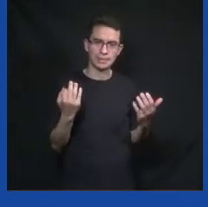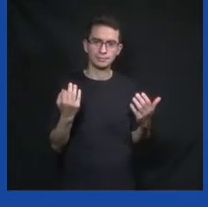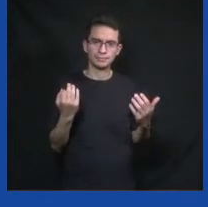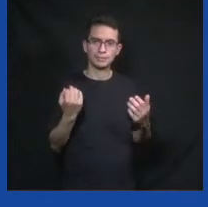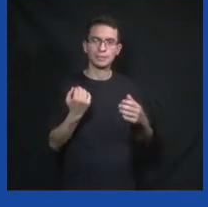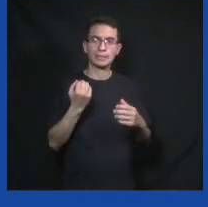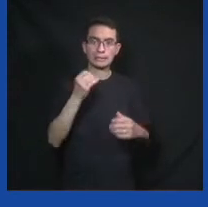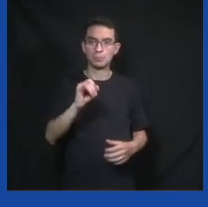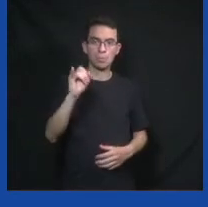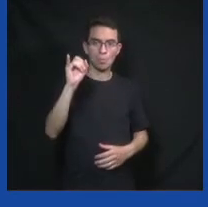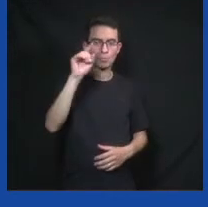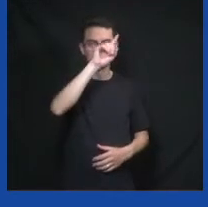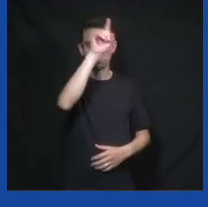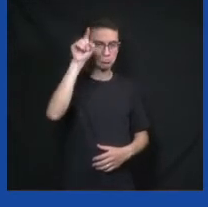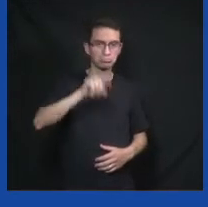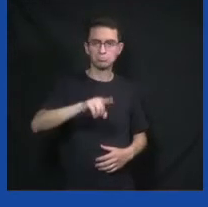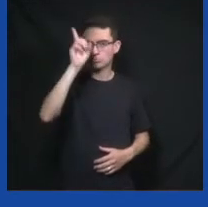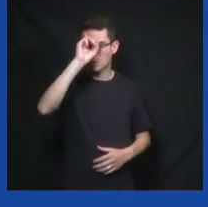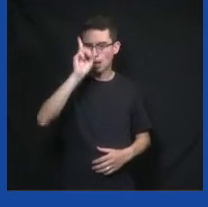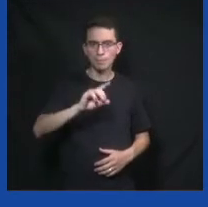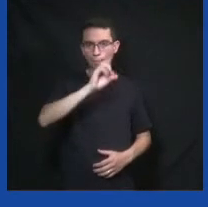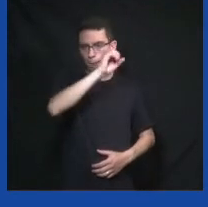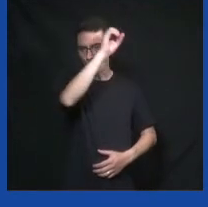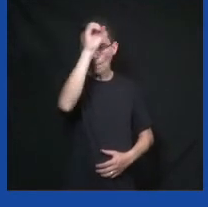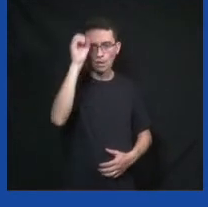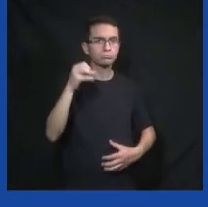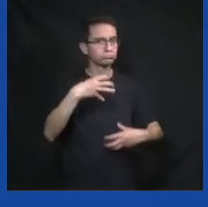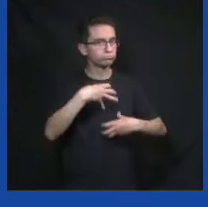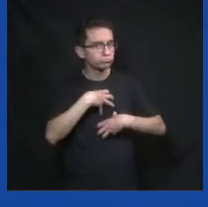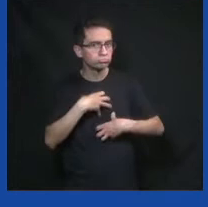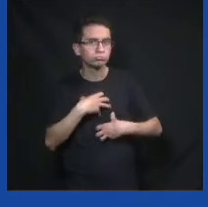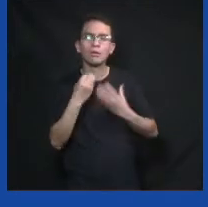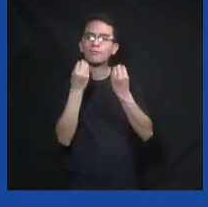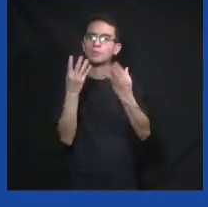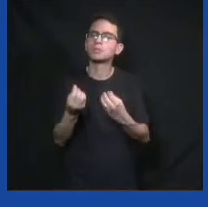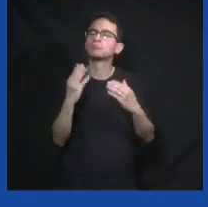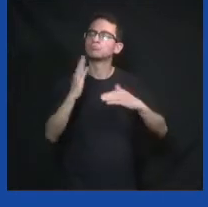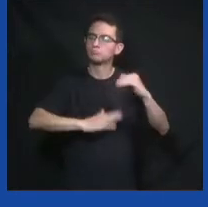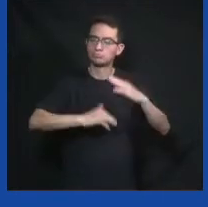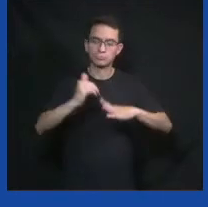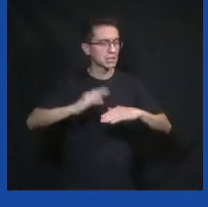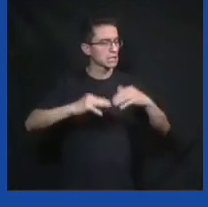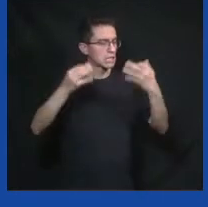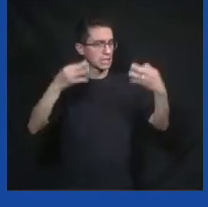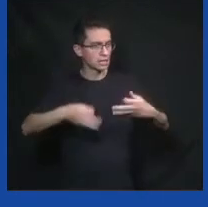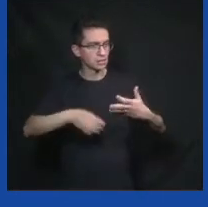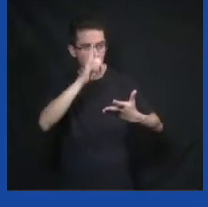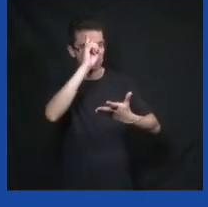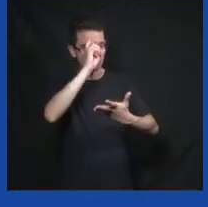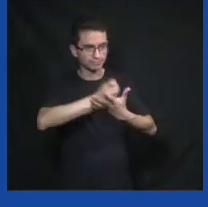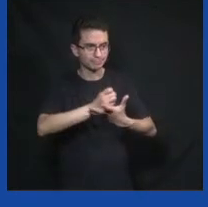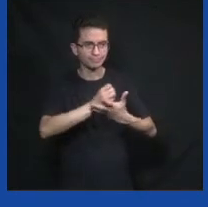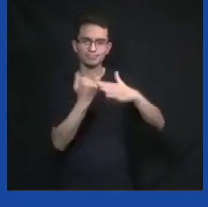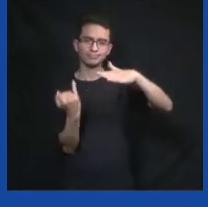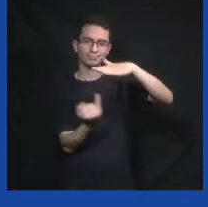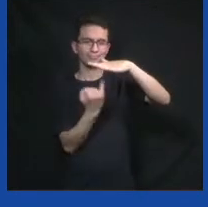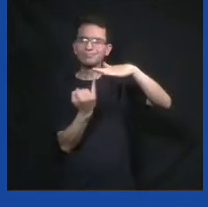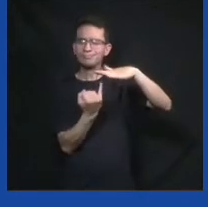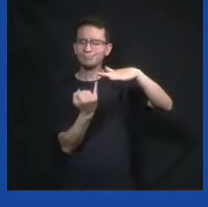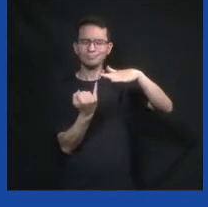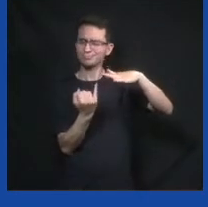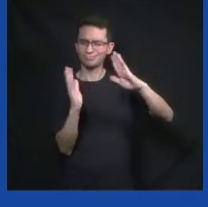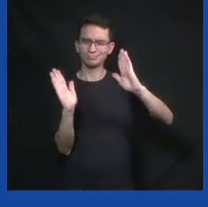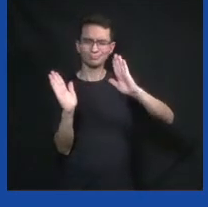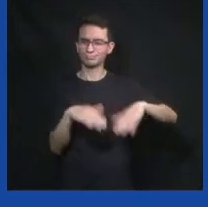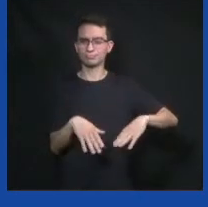não sabe lidar com grandes volumes de informação de maneira qualificada e tomar decisões informadas. Porque hoje, o problema